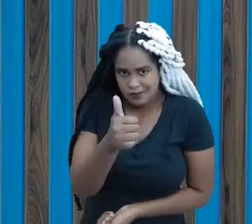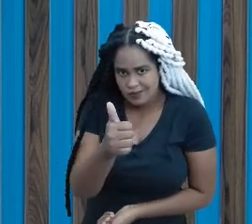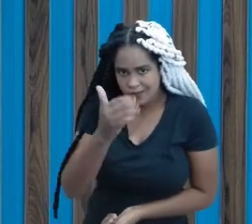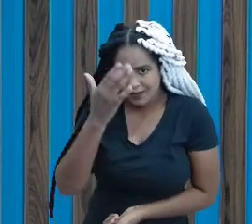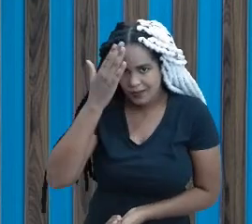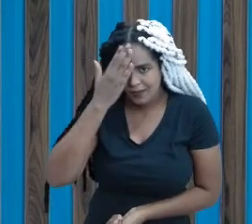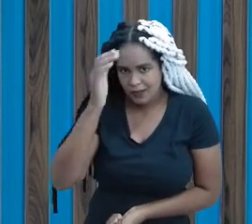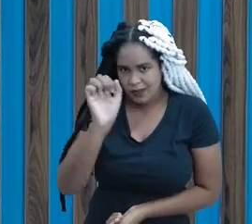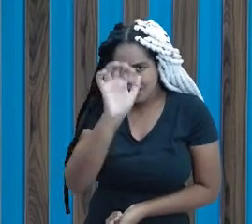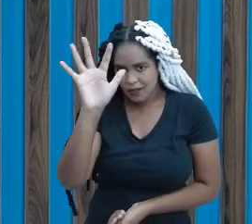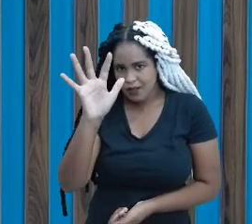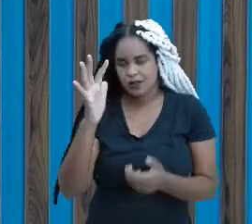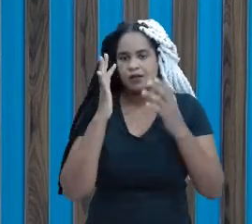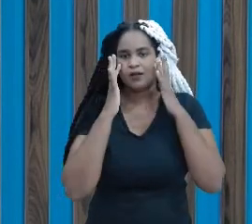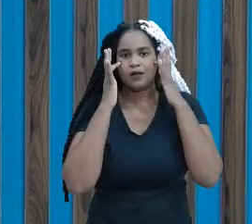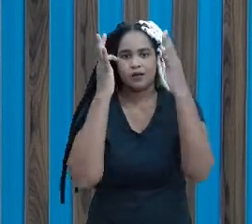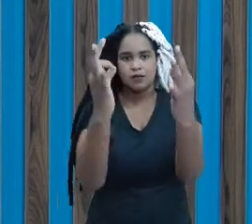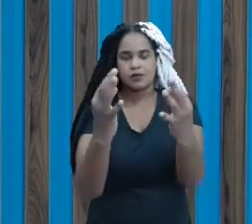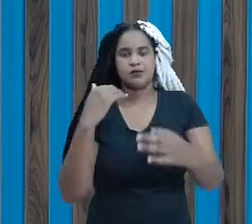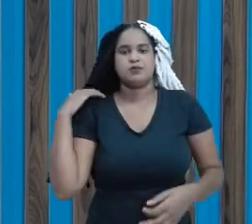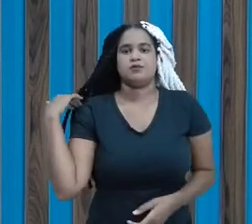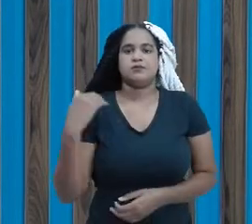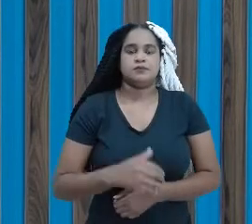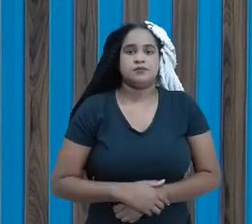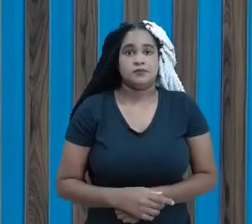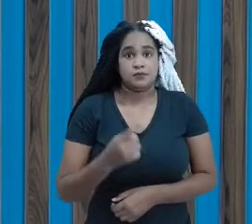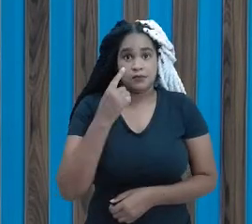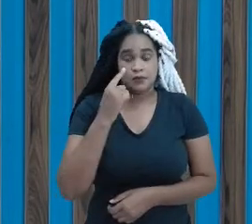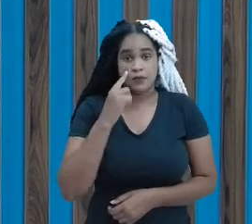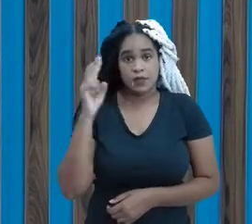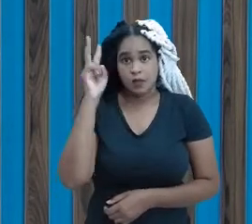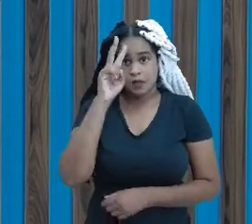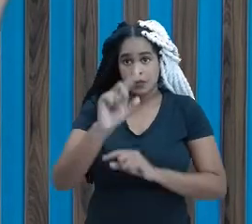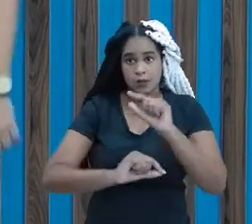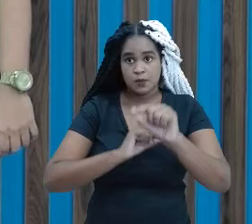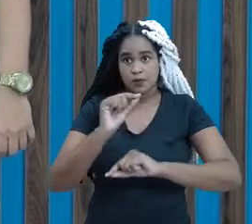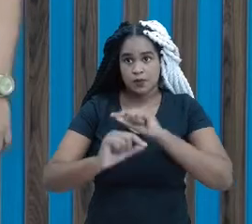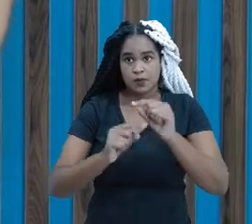galera? Então, ó, se liga nisso aí, tá? Relembrando aqui, ó,